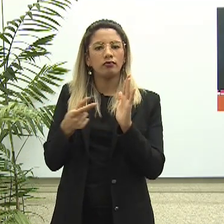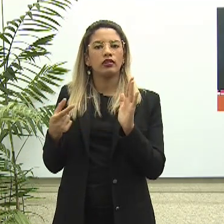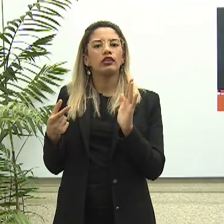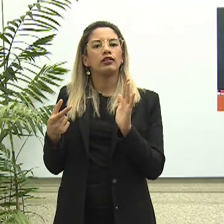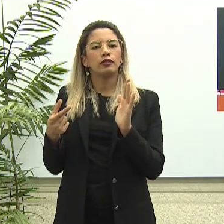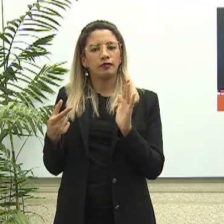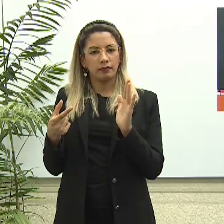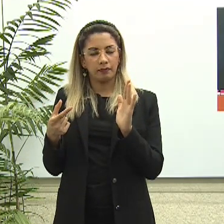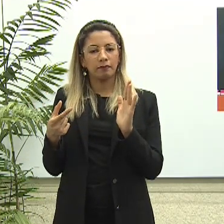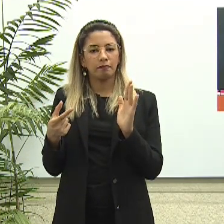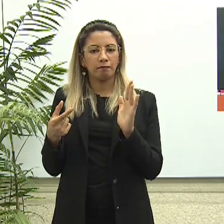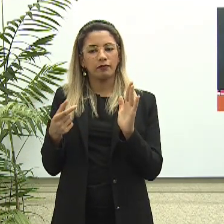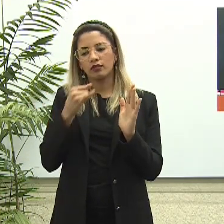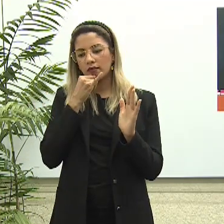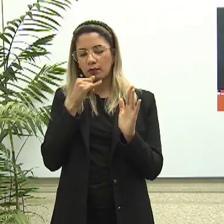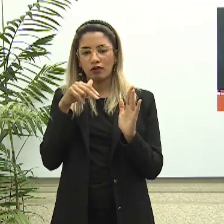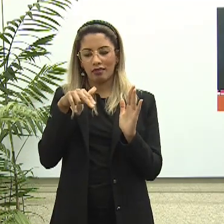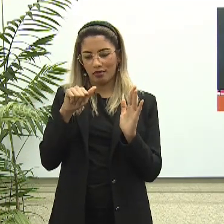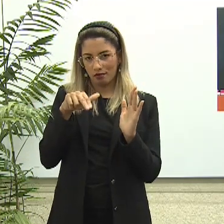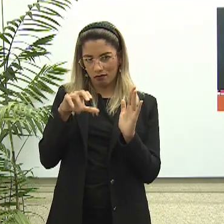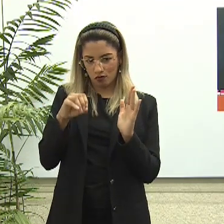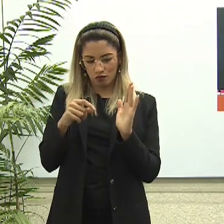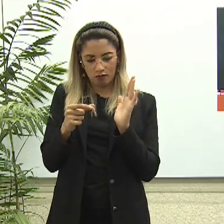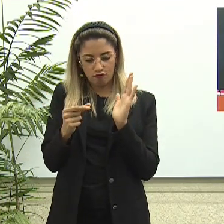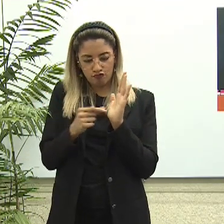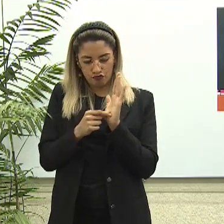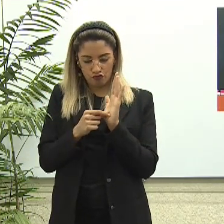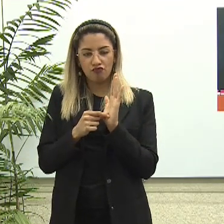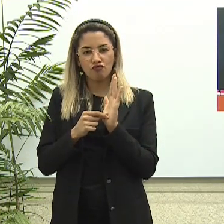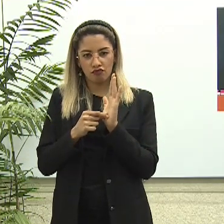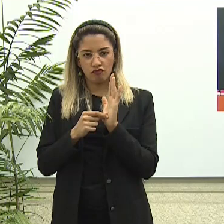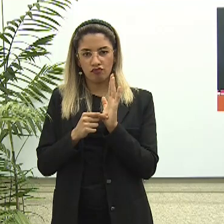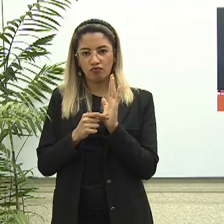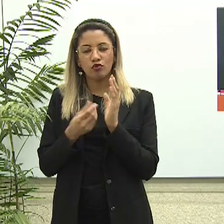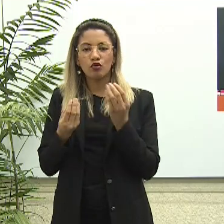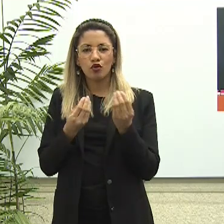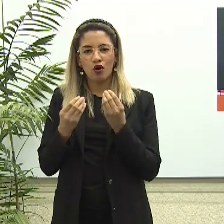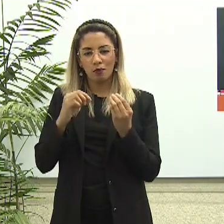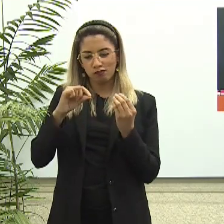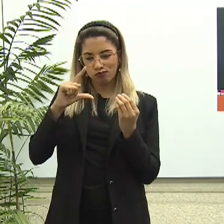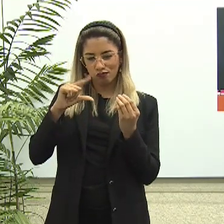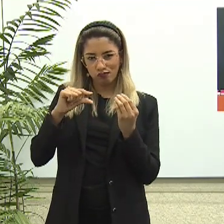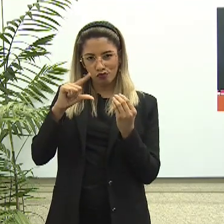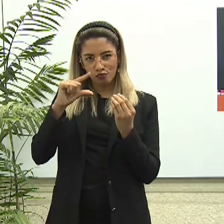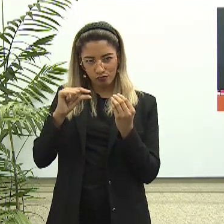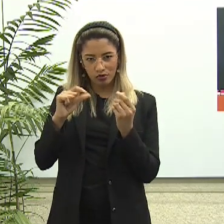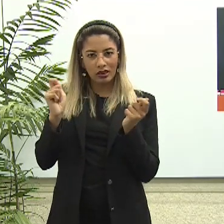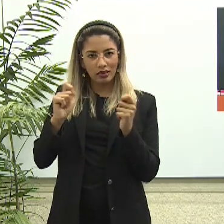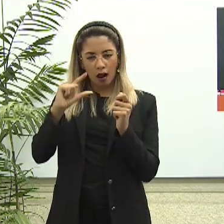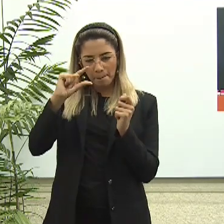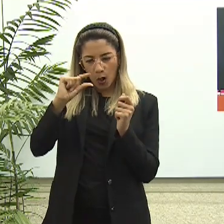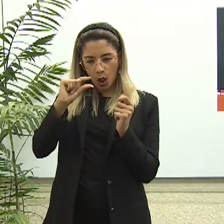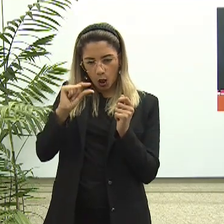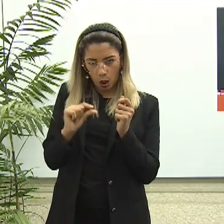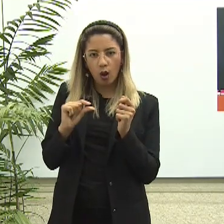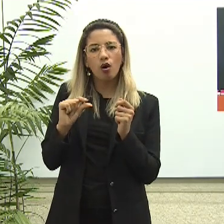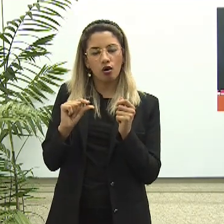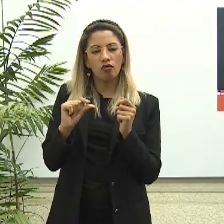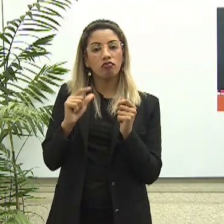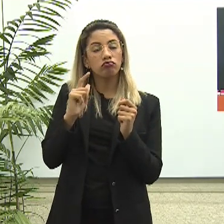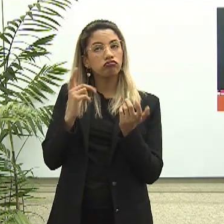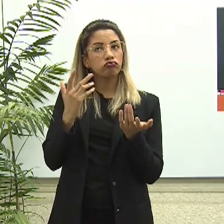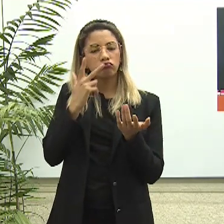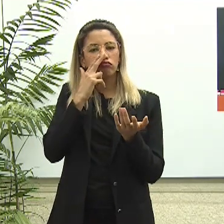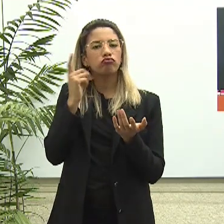de de nano né nano você tem lá os nanômetros são as medidas da quantidade você consegue diminuir o tamanho Parece que eles conseguem